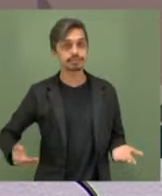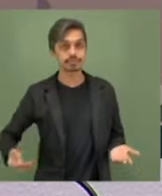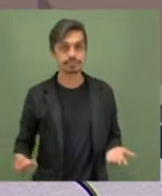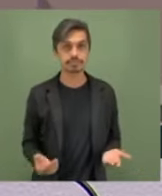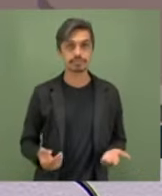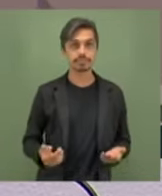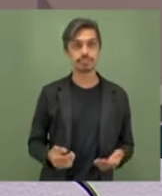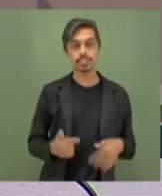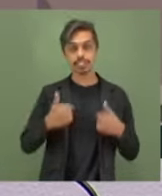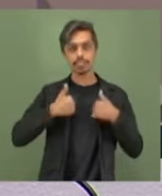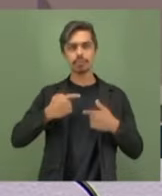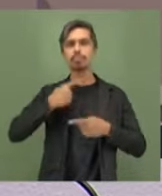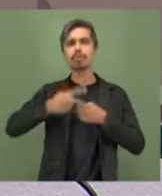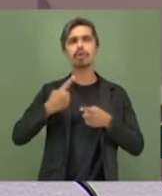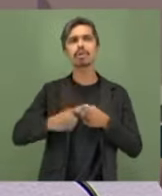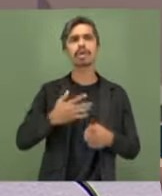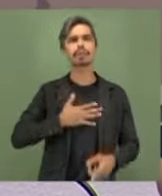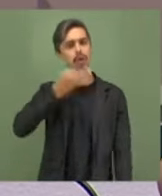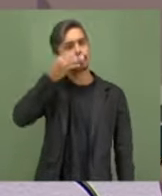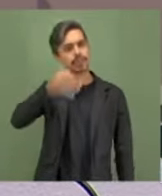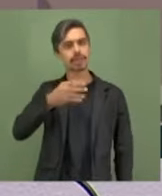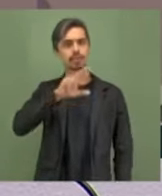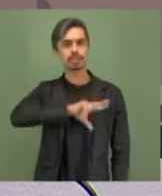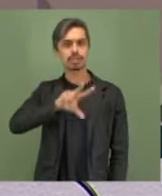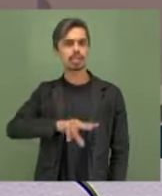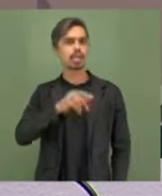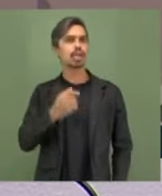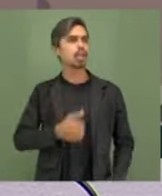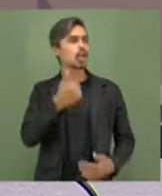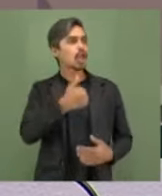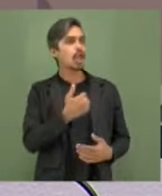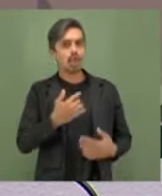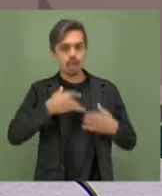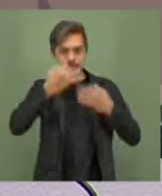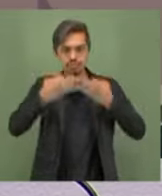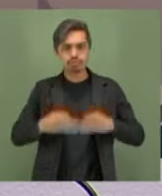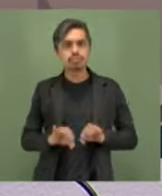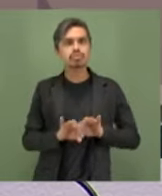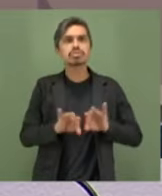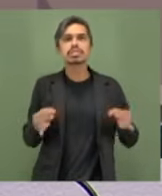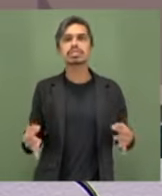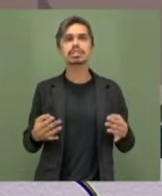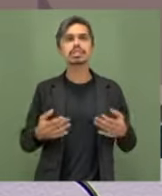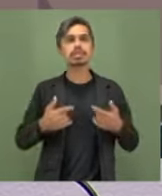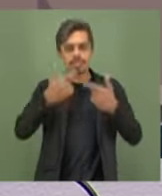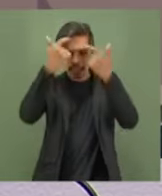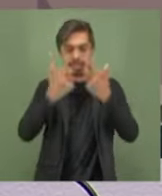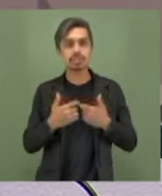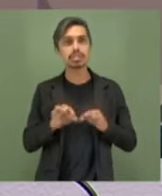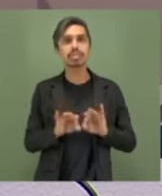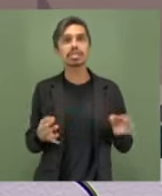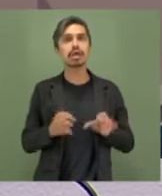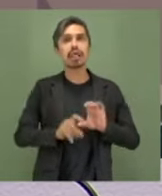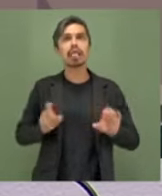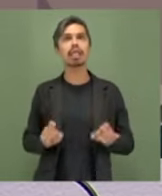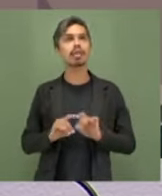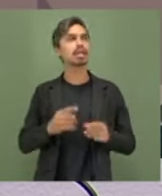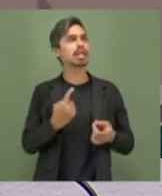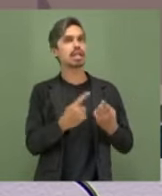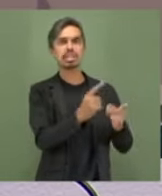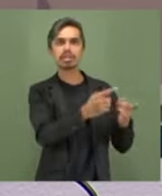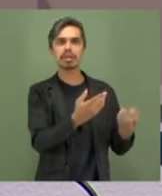de um cidadão português incomoda tanto a Polícia Federal. Eu sou um simples repórter independente. Porquê que os incomodou